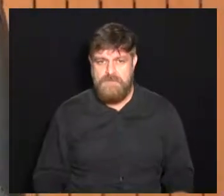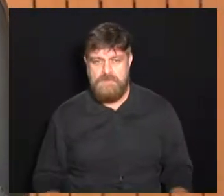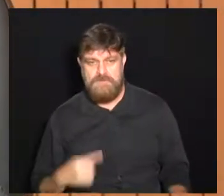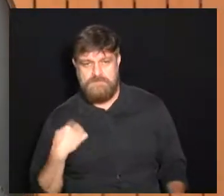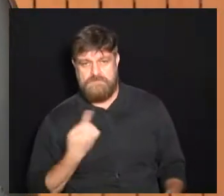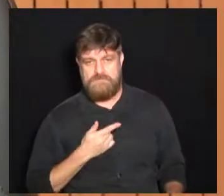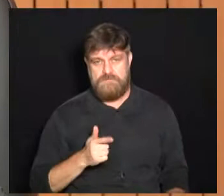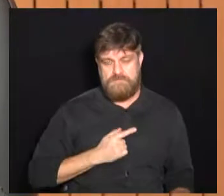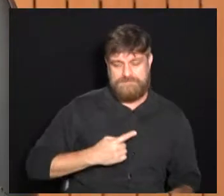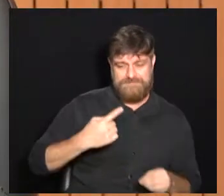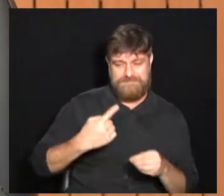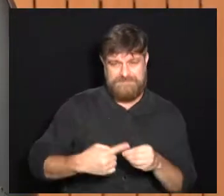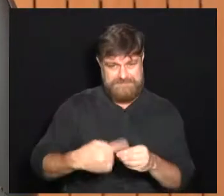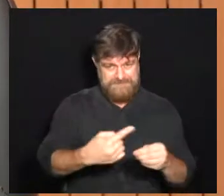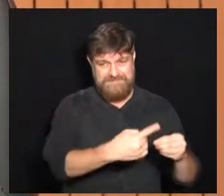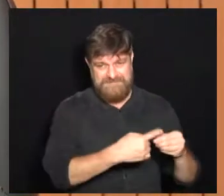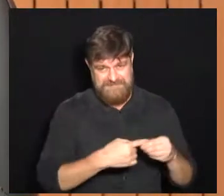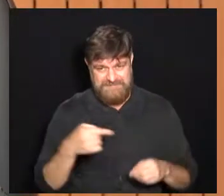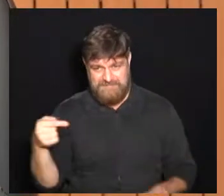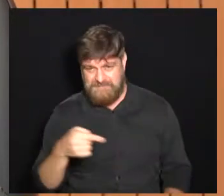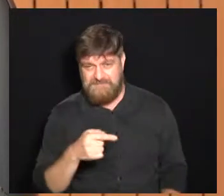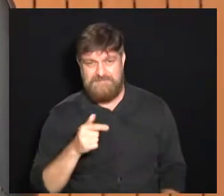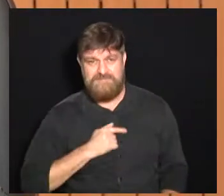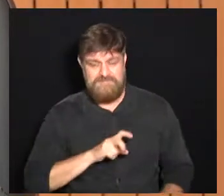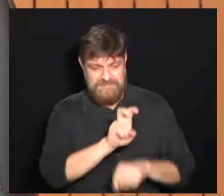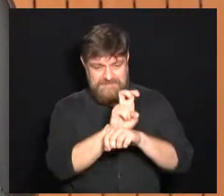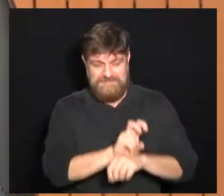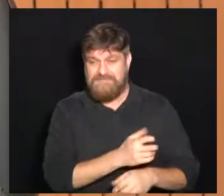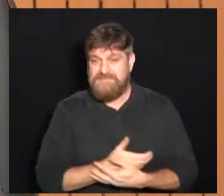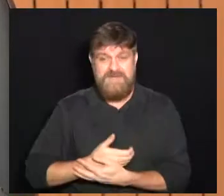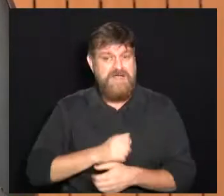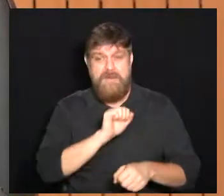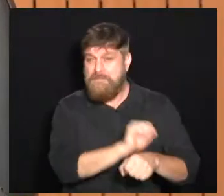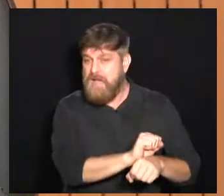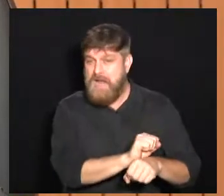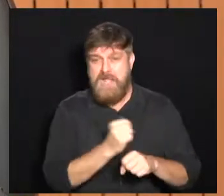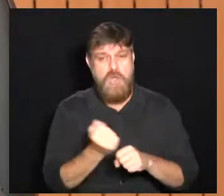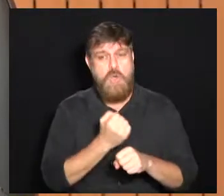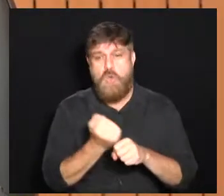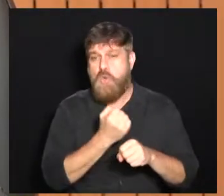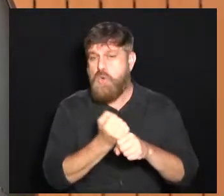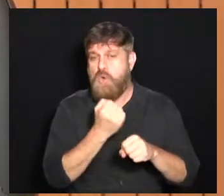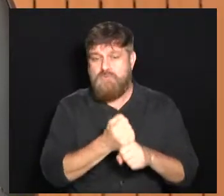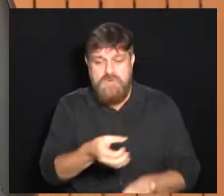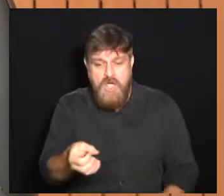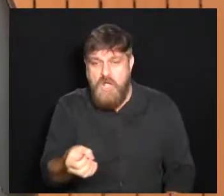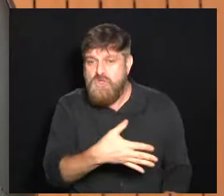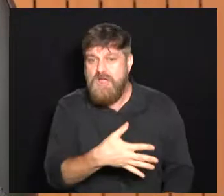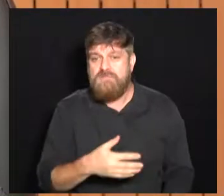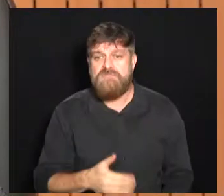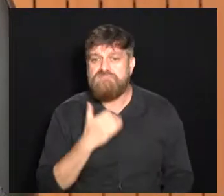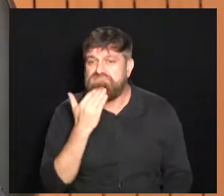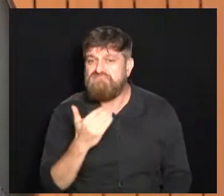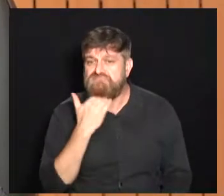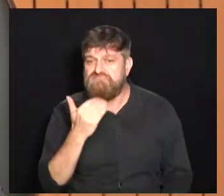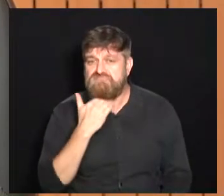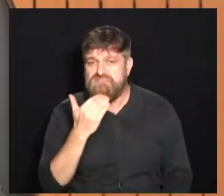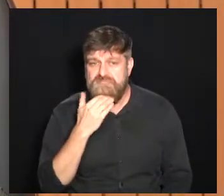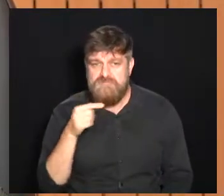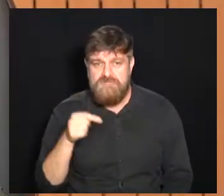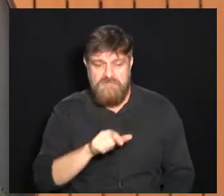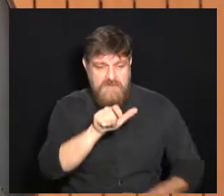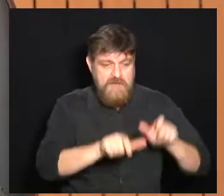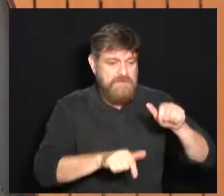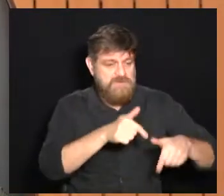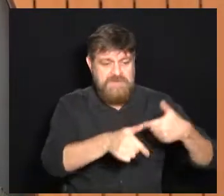temos cidades aí que têm creches paradas, construídas, novinhas, deteriorando, e que não conseguem pôr pessoal